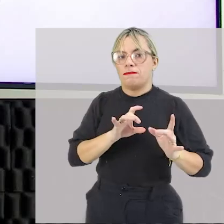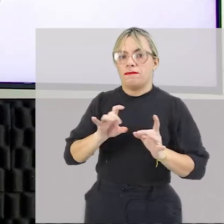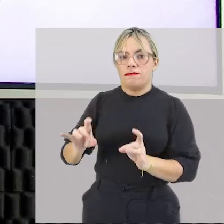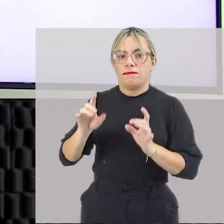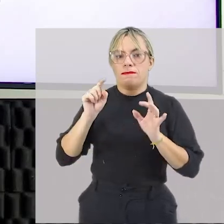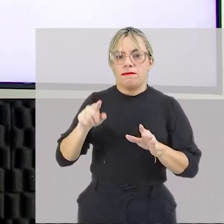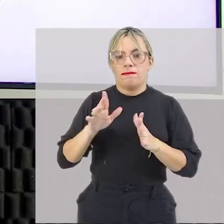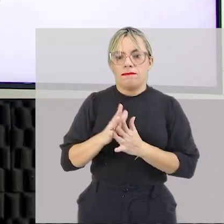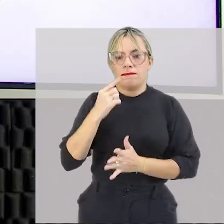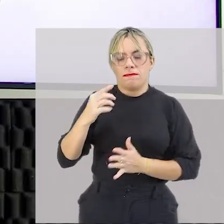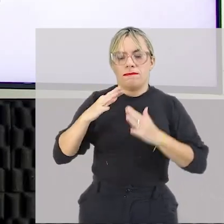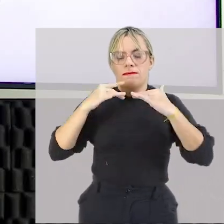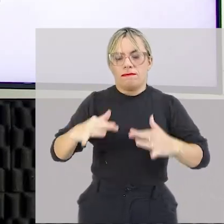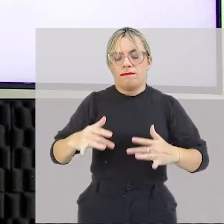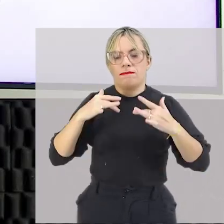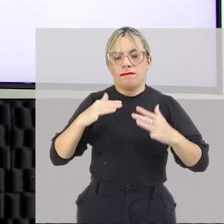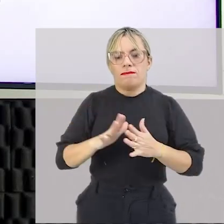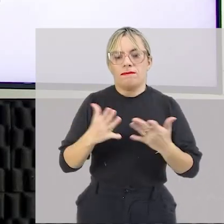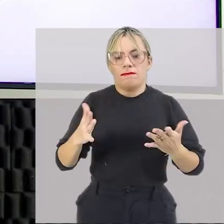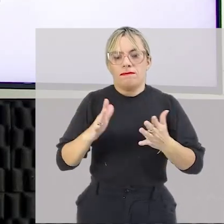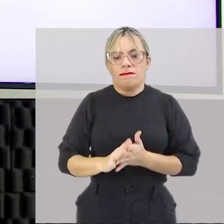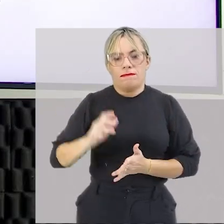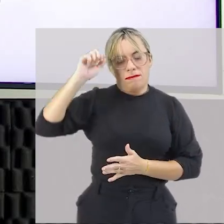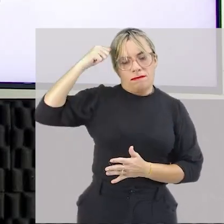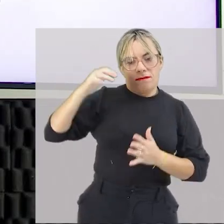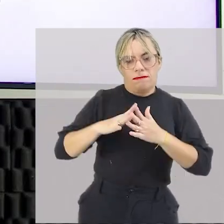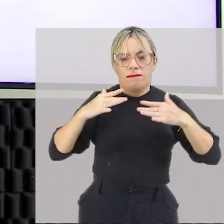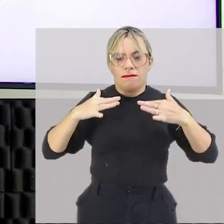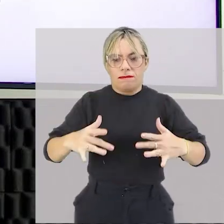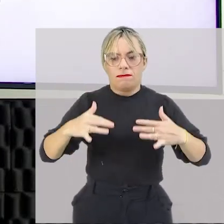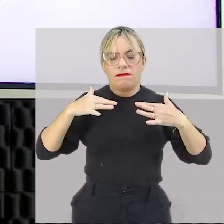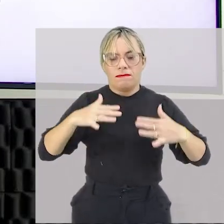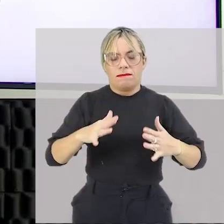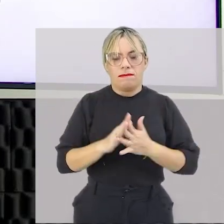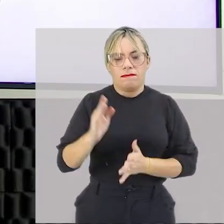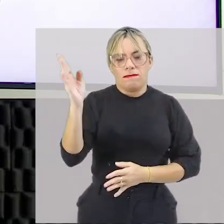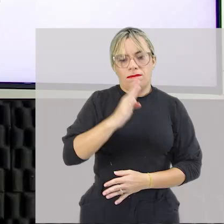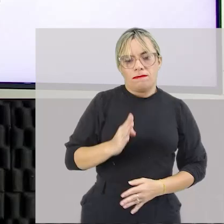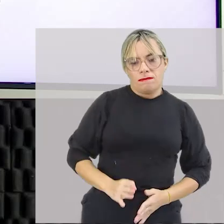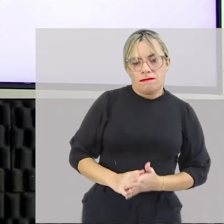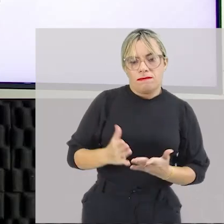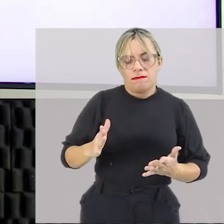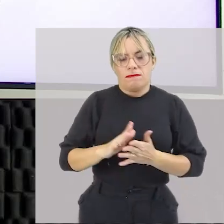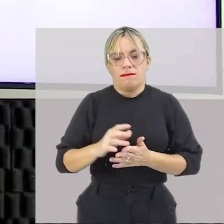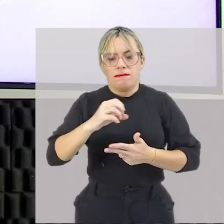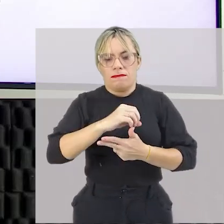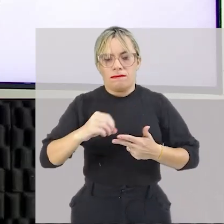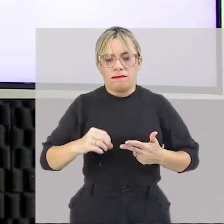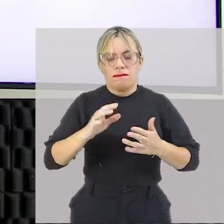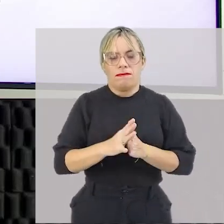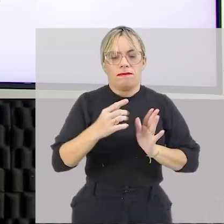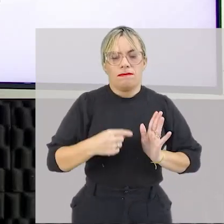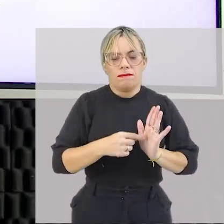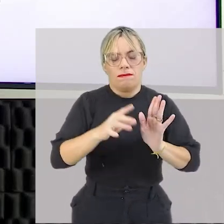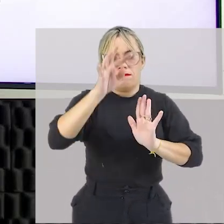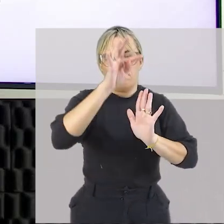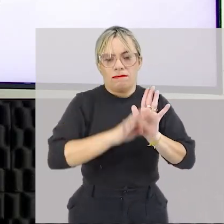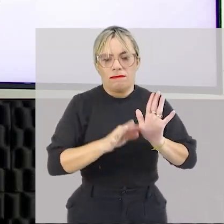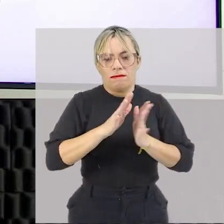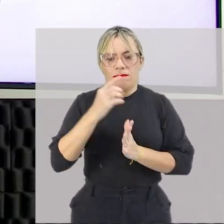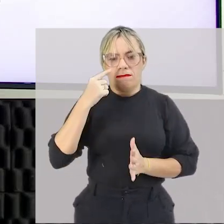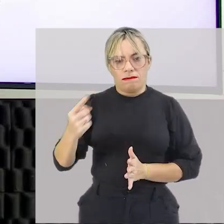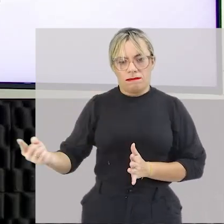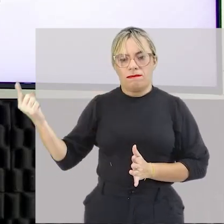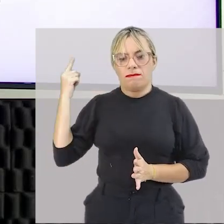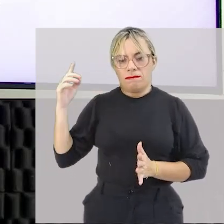de um movimento, que é o movimento negro no Brasil. E essa questão lá do Enem, ela trouxe o seguinte texto.